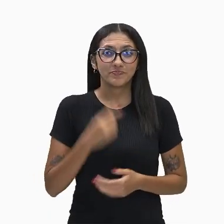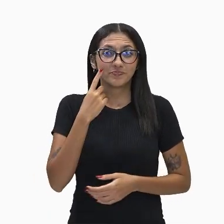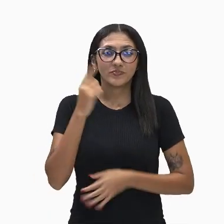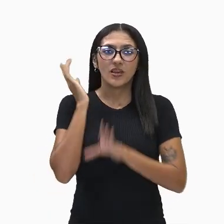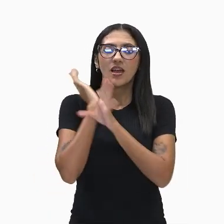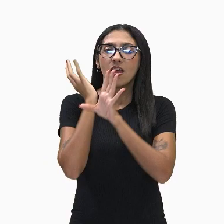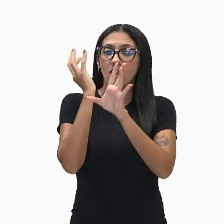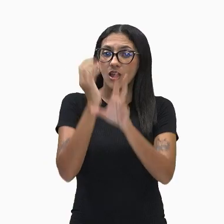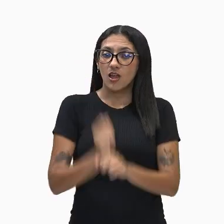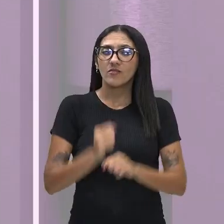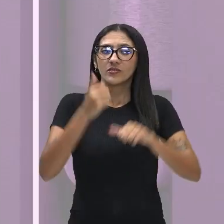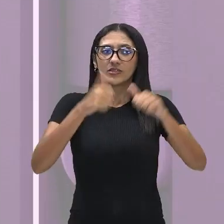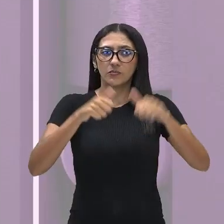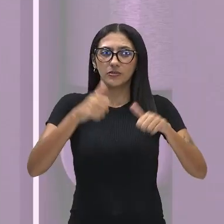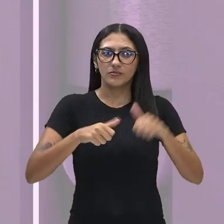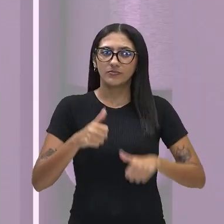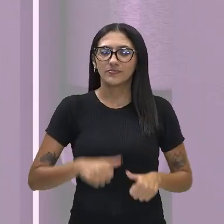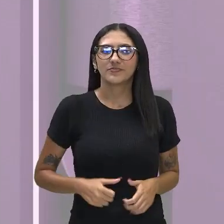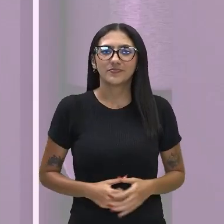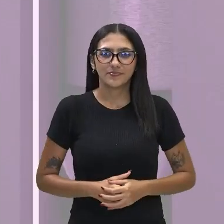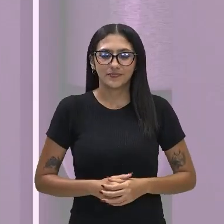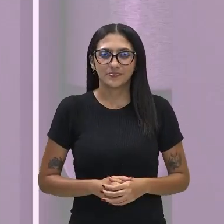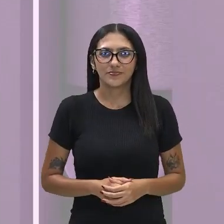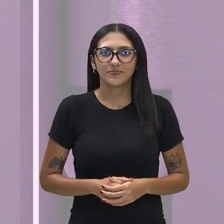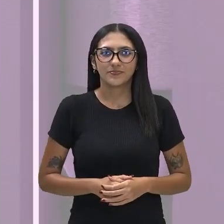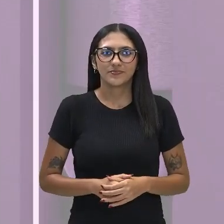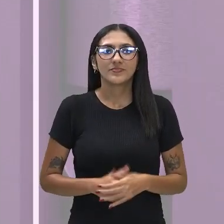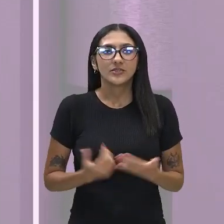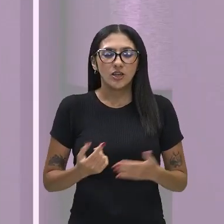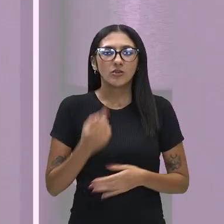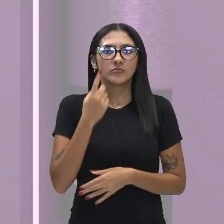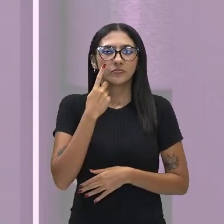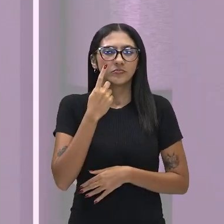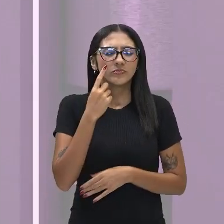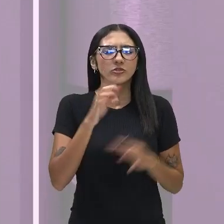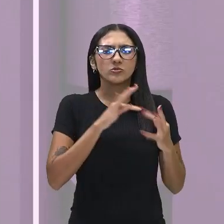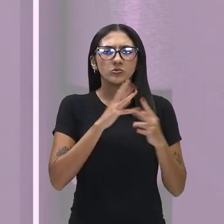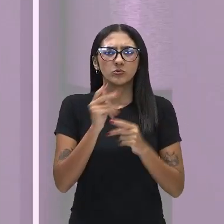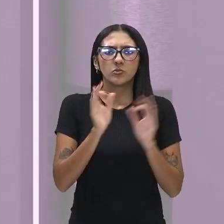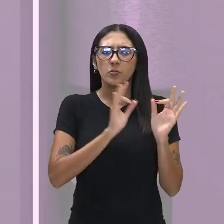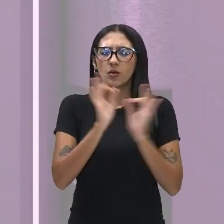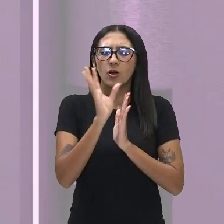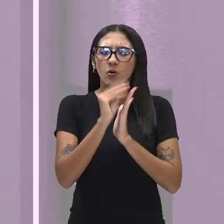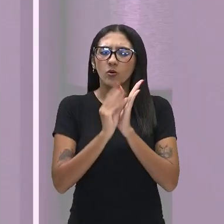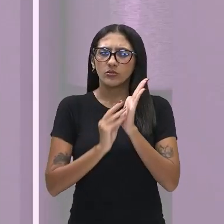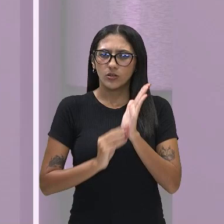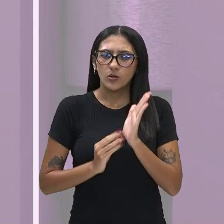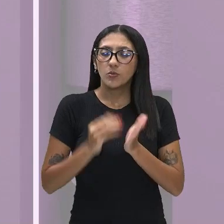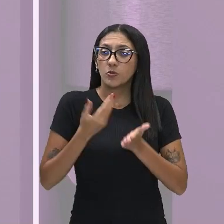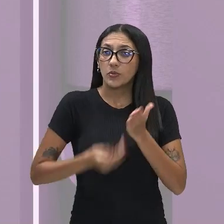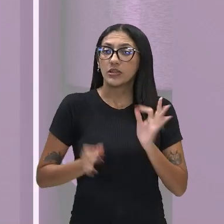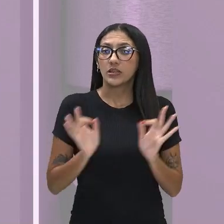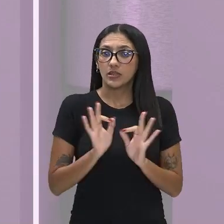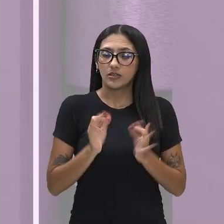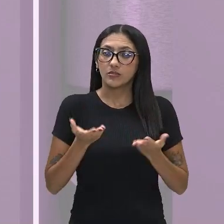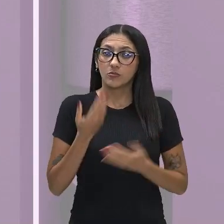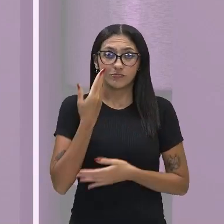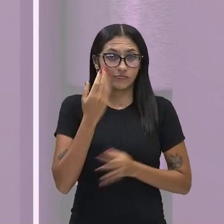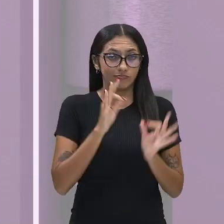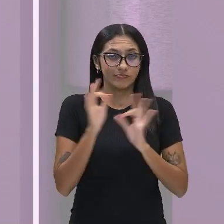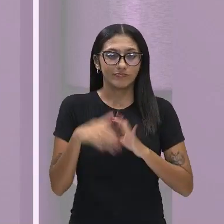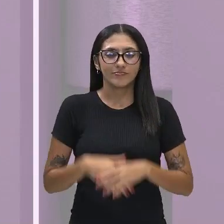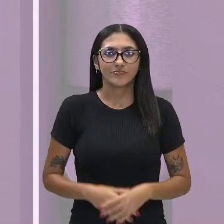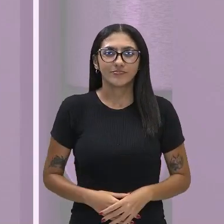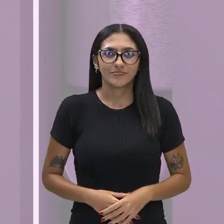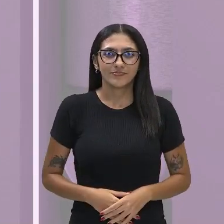e avaliação. Então, anotem tudo para não perder nenhum detalhe da nossa aula e vamos à